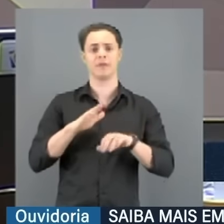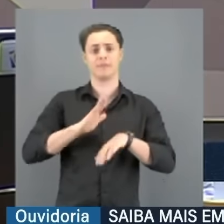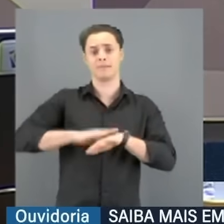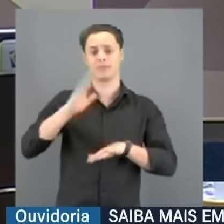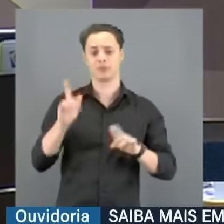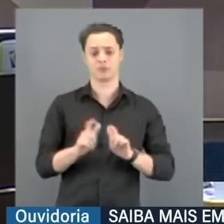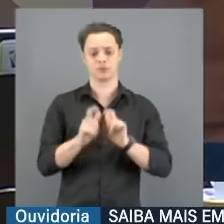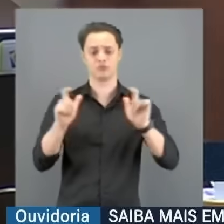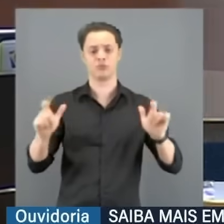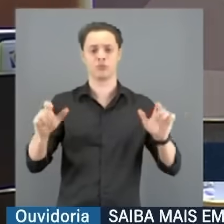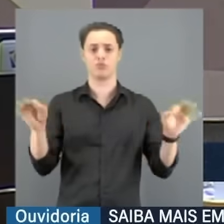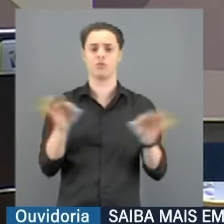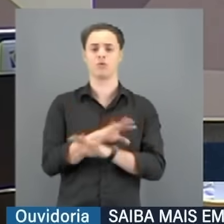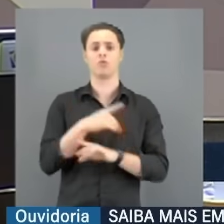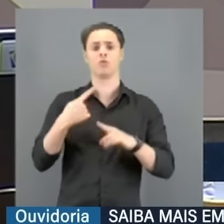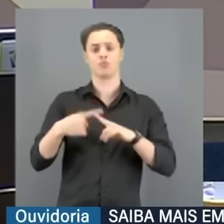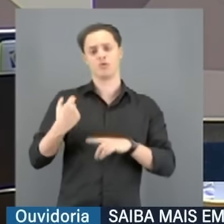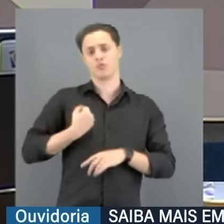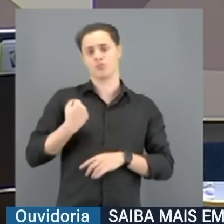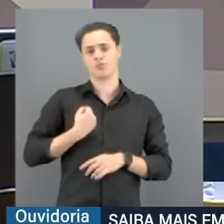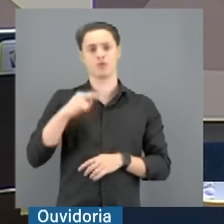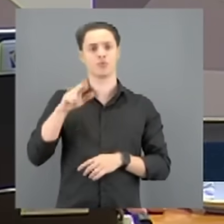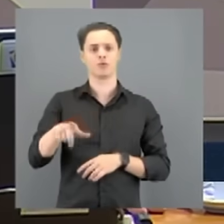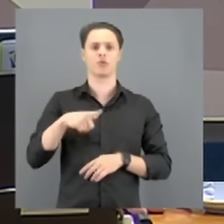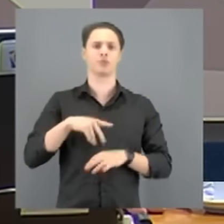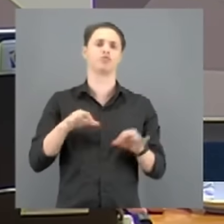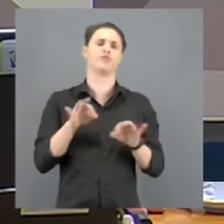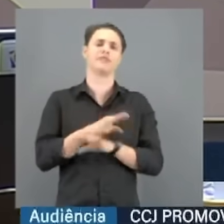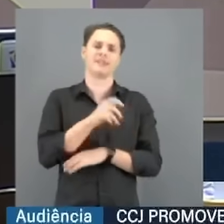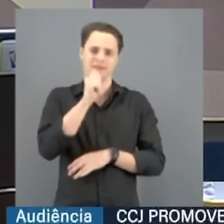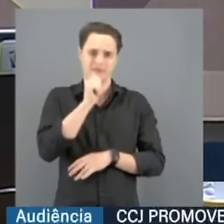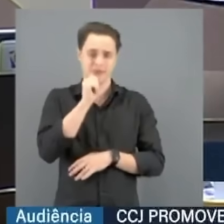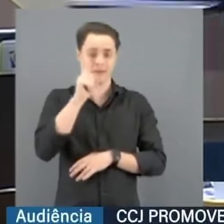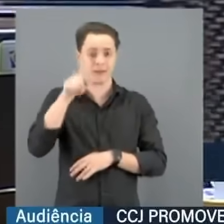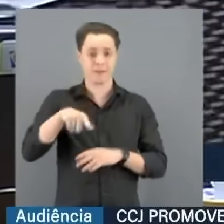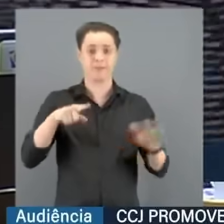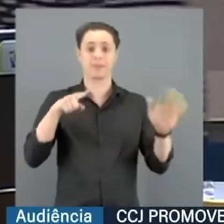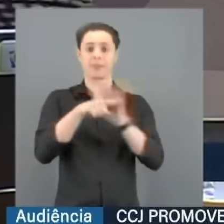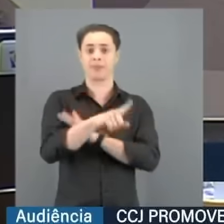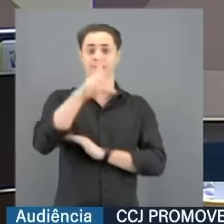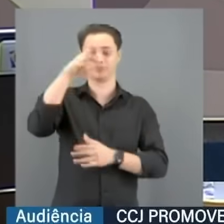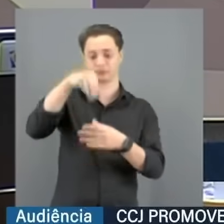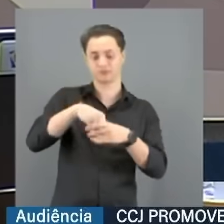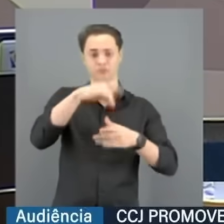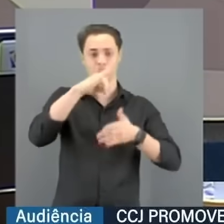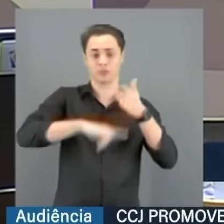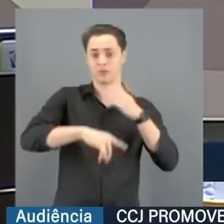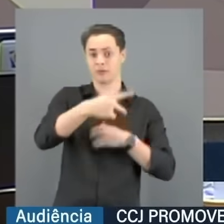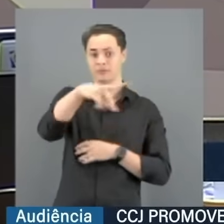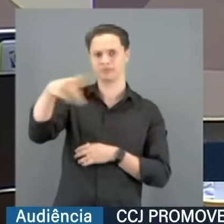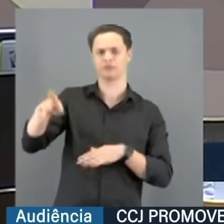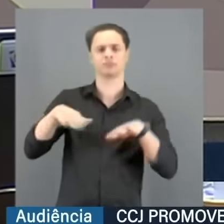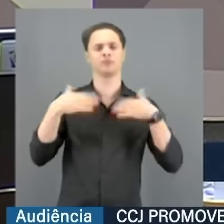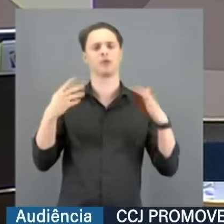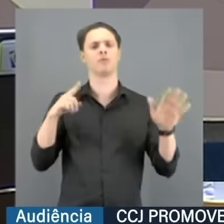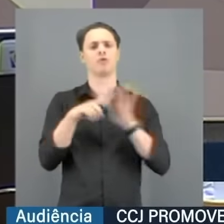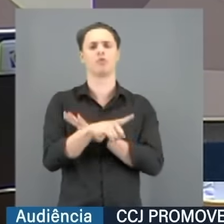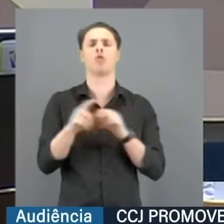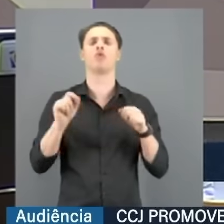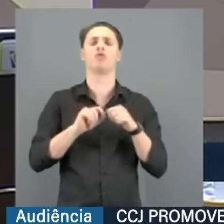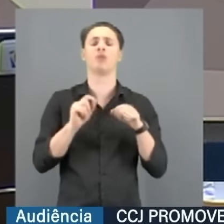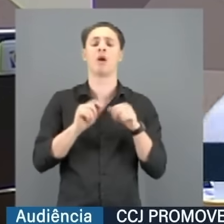prontidão, porque o contingente não se deu e não era suficiente. Essa é a pergunta que estaria no documento deles. A pergunta que eu fiz